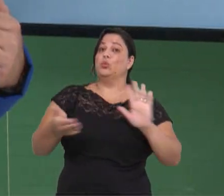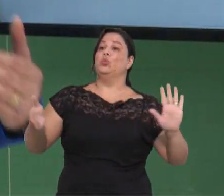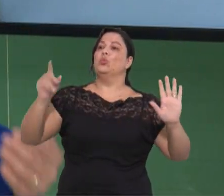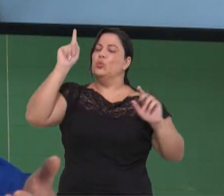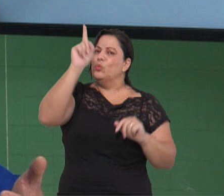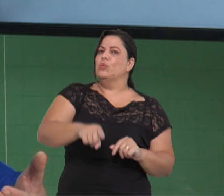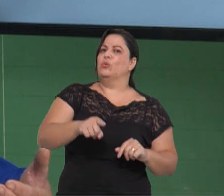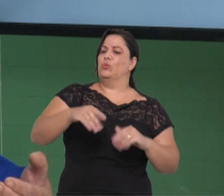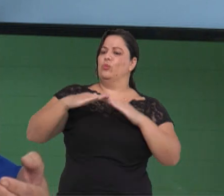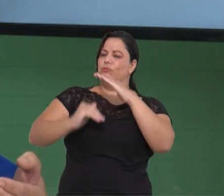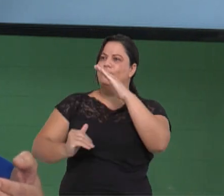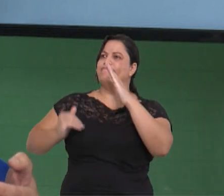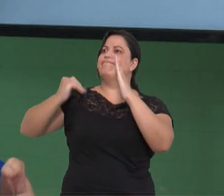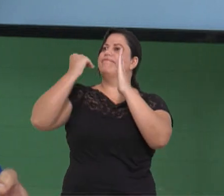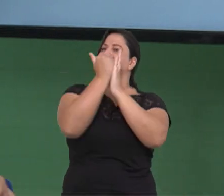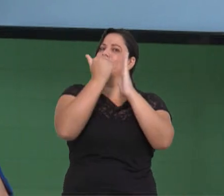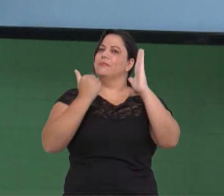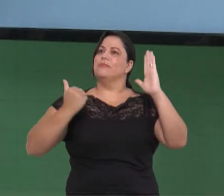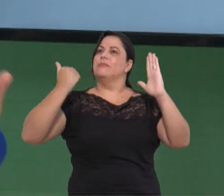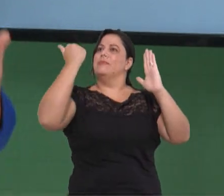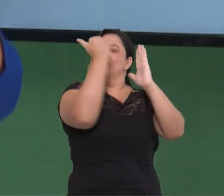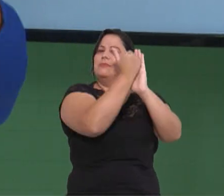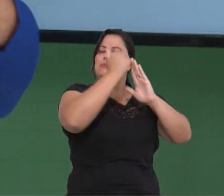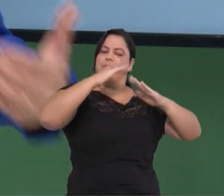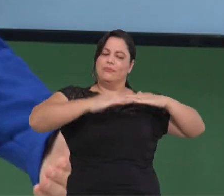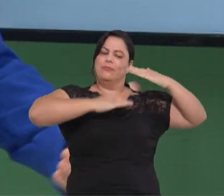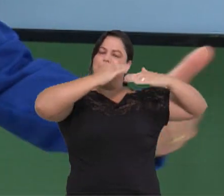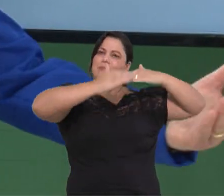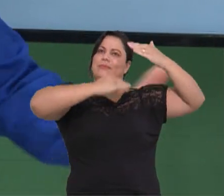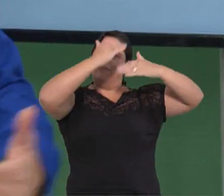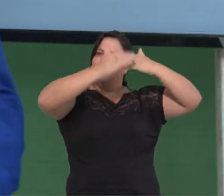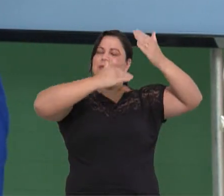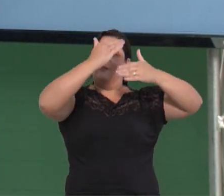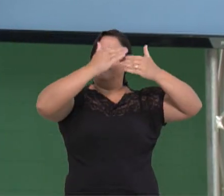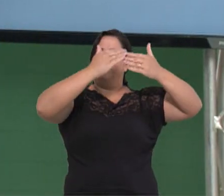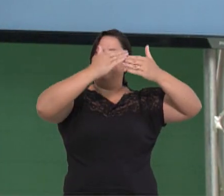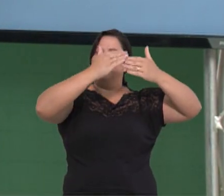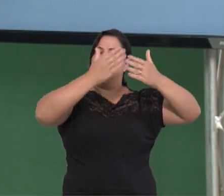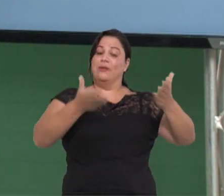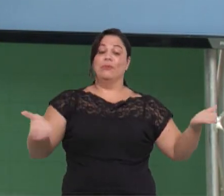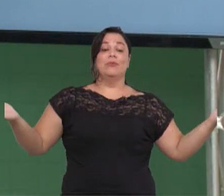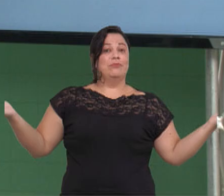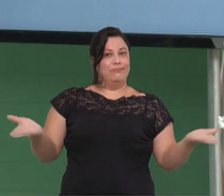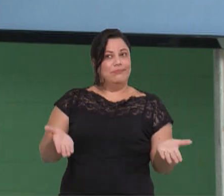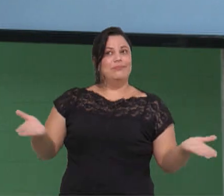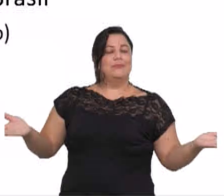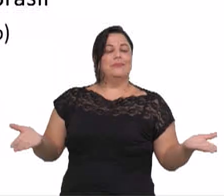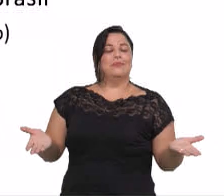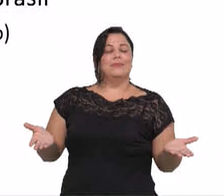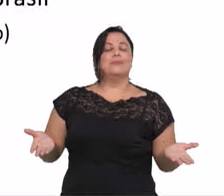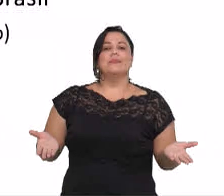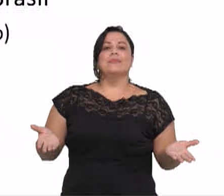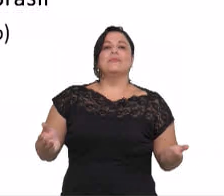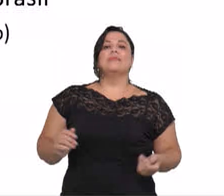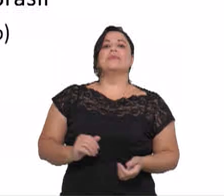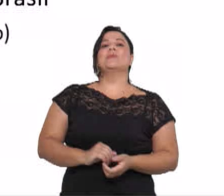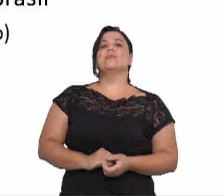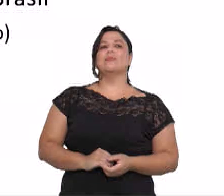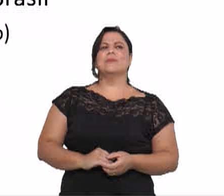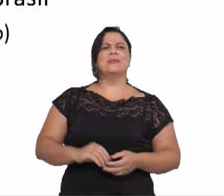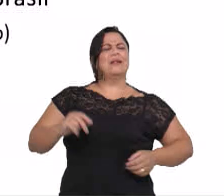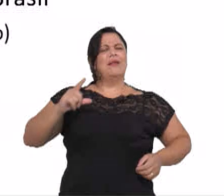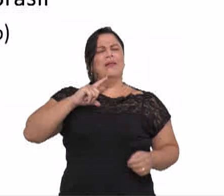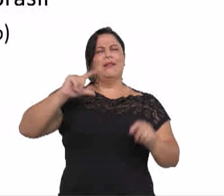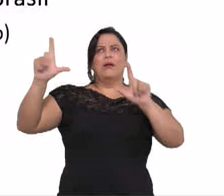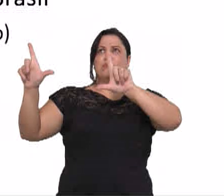foi superado para que evoluísse para o modelo qual nós vivemos hoje. Nós temos aqui uma